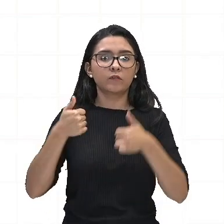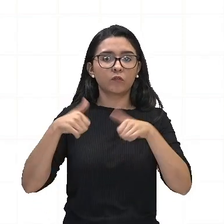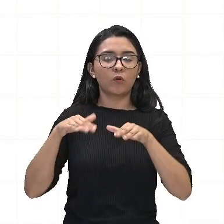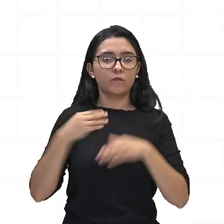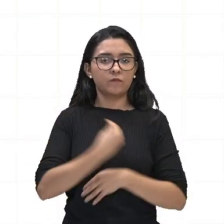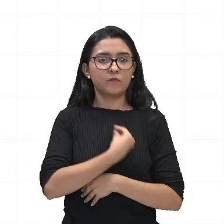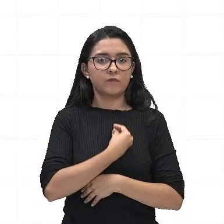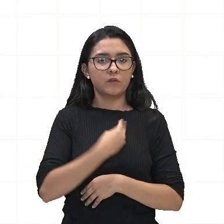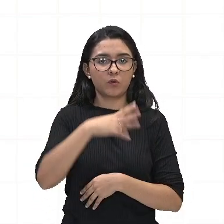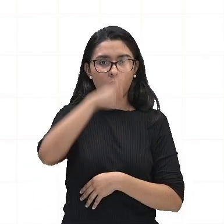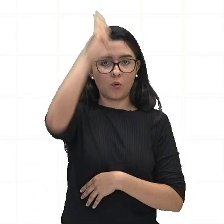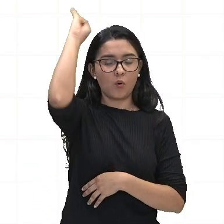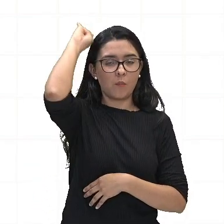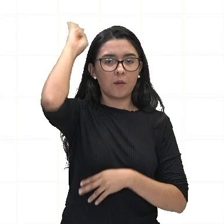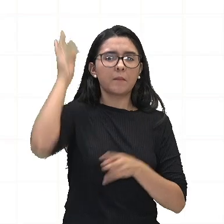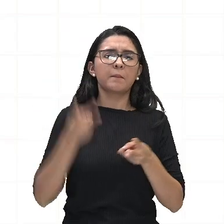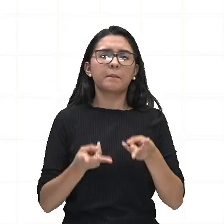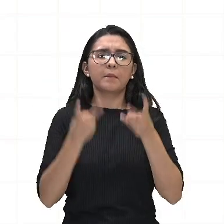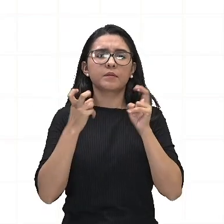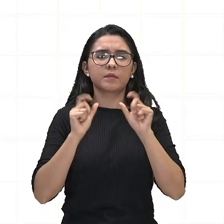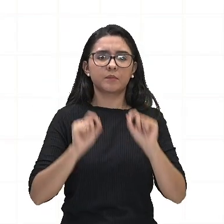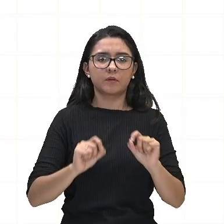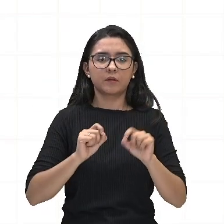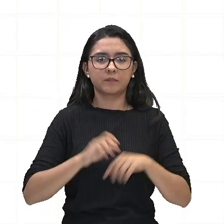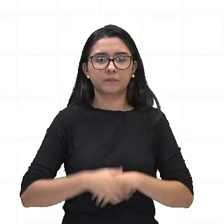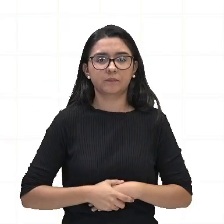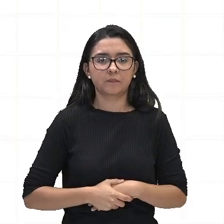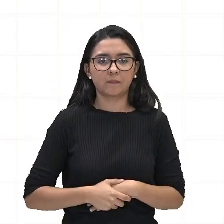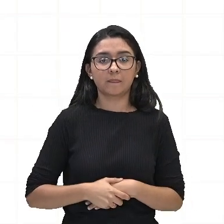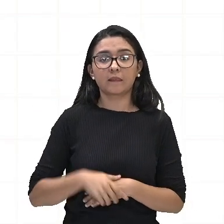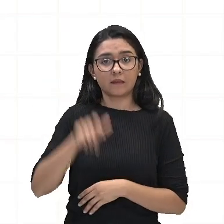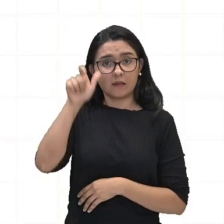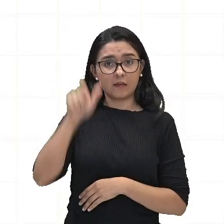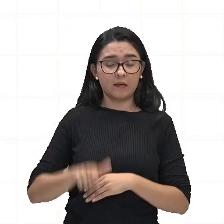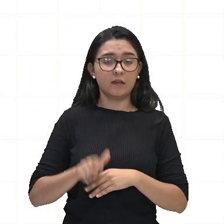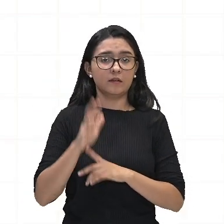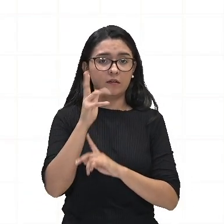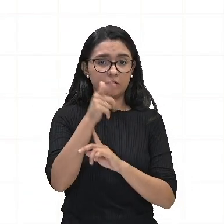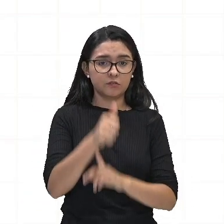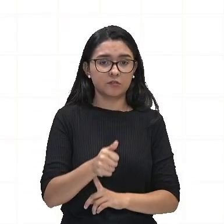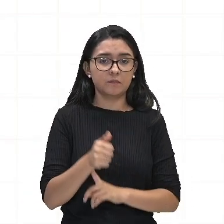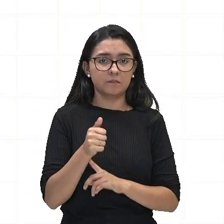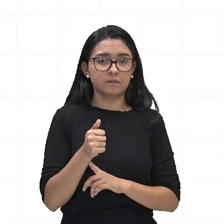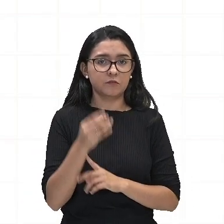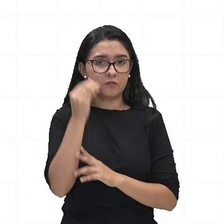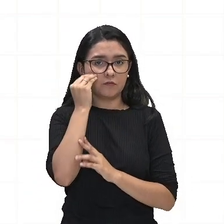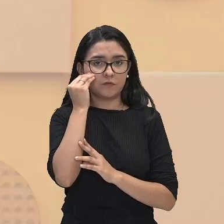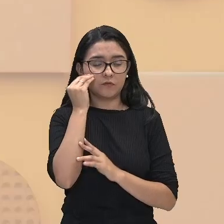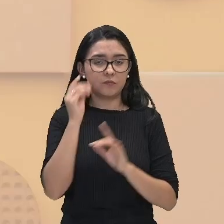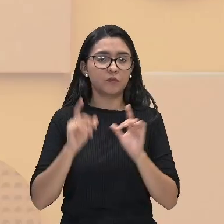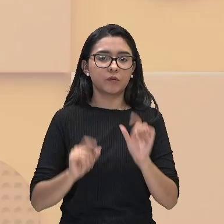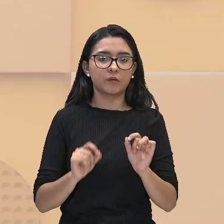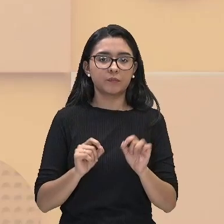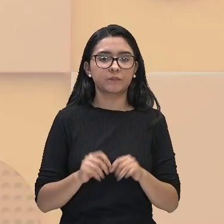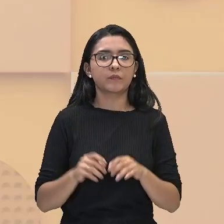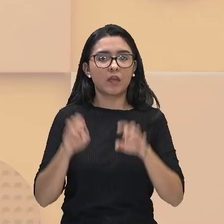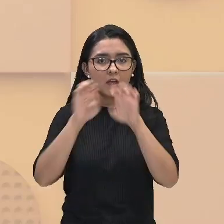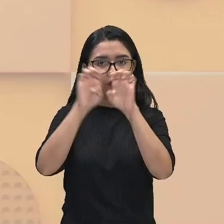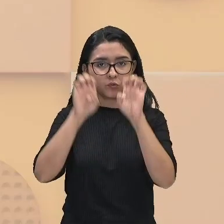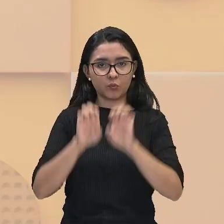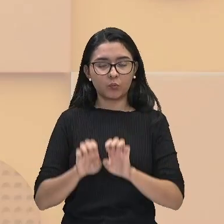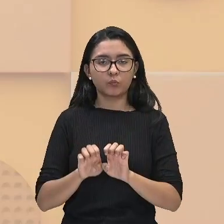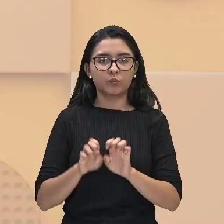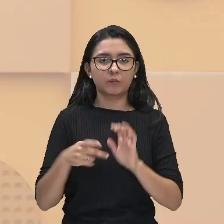Então, observem aí que Michelangelo ele teve ali várias obras, né? Inclusive, nós observamos há pouco, né, a questão da escultura feita